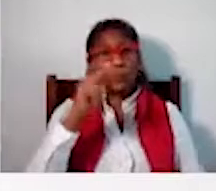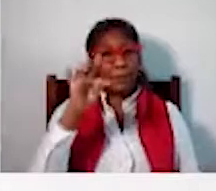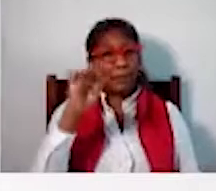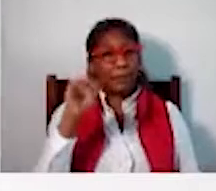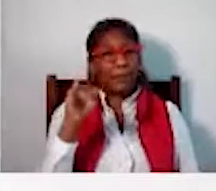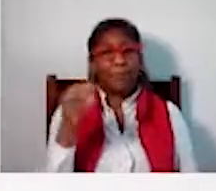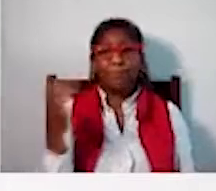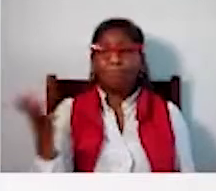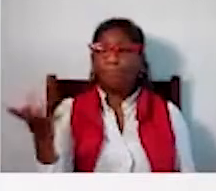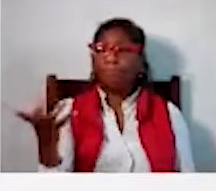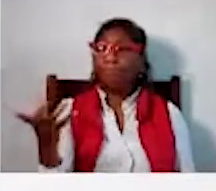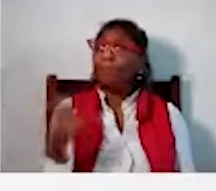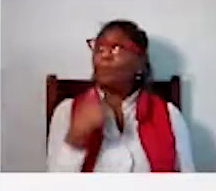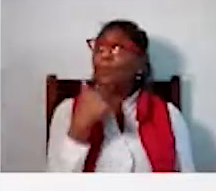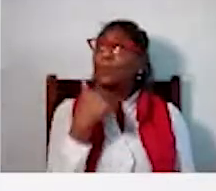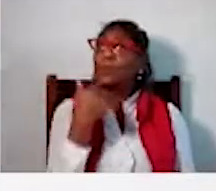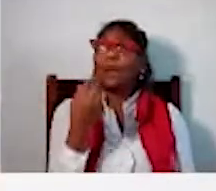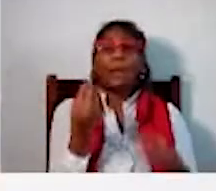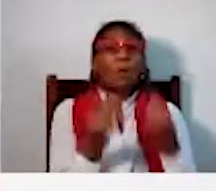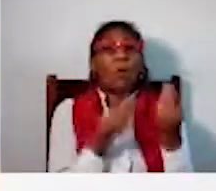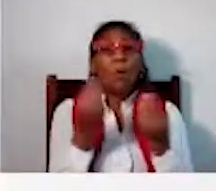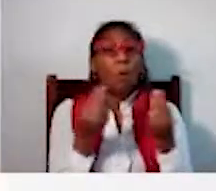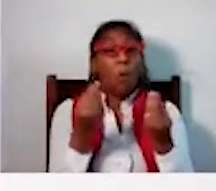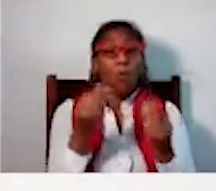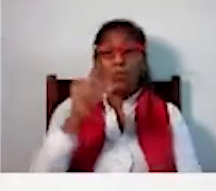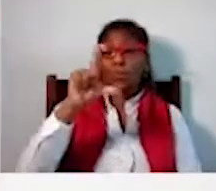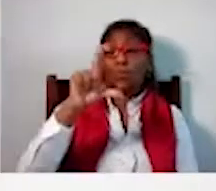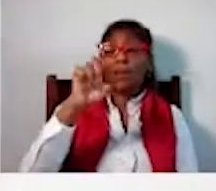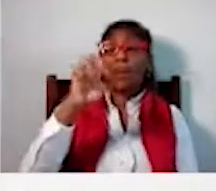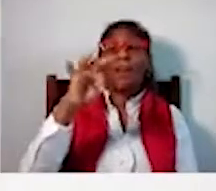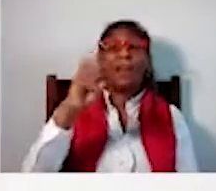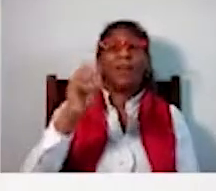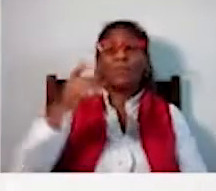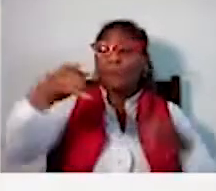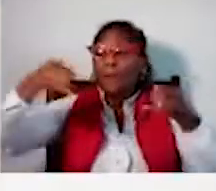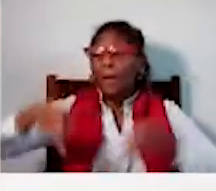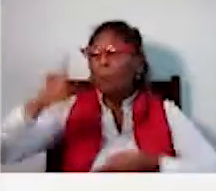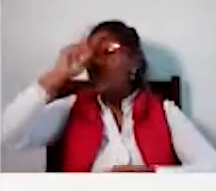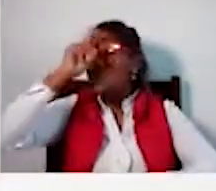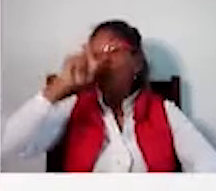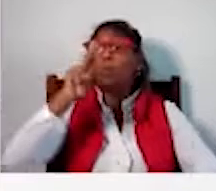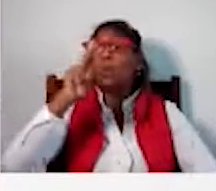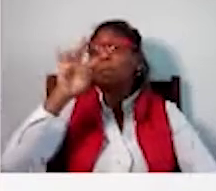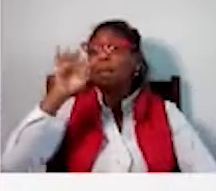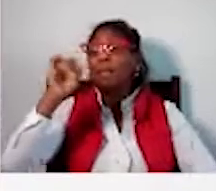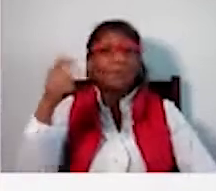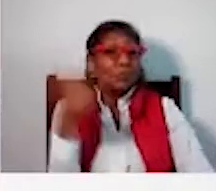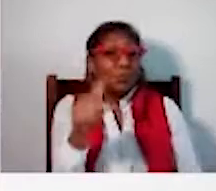há oferta de leito a maior que se tenha capaz de